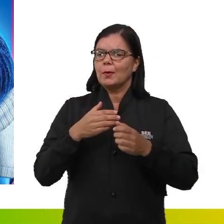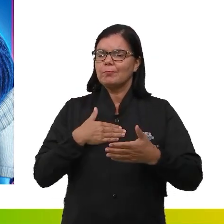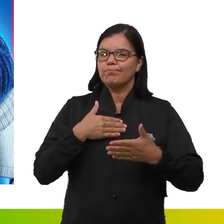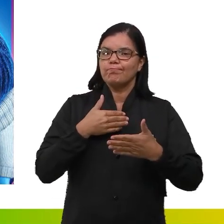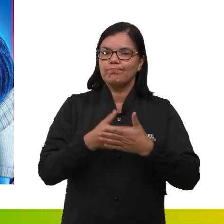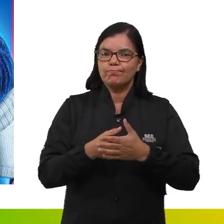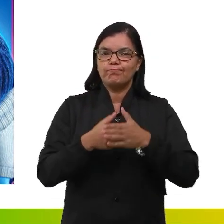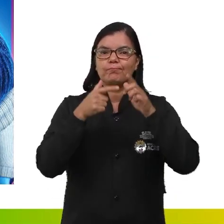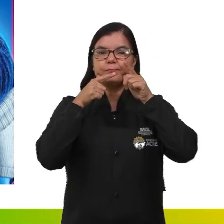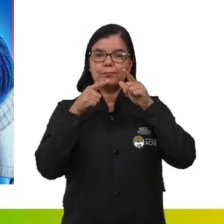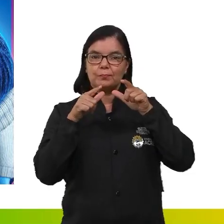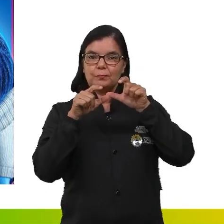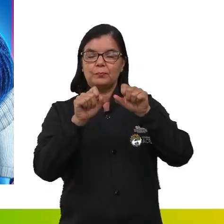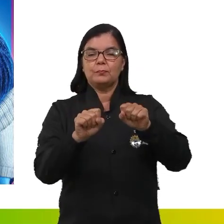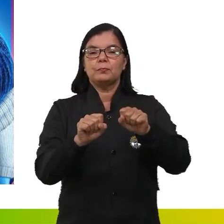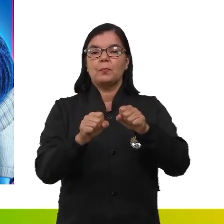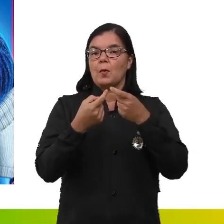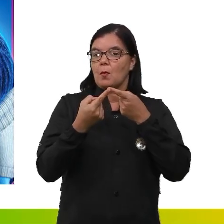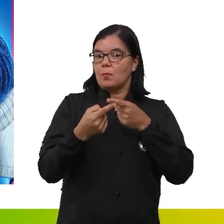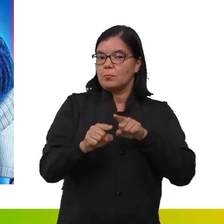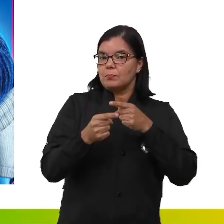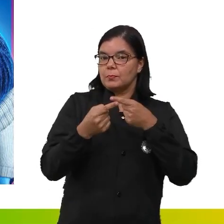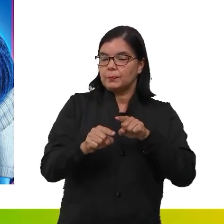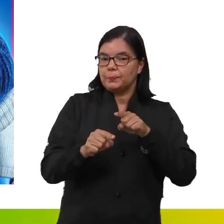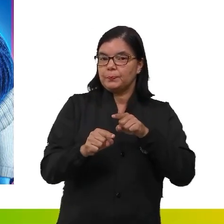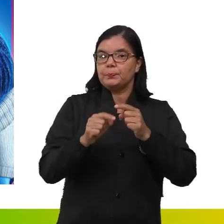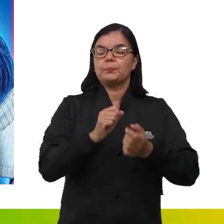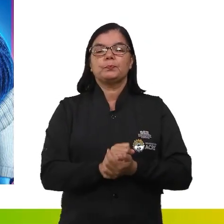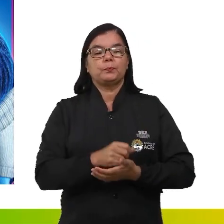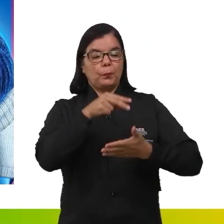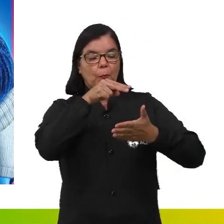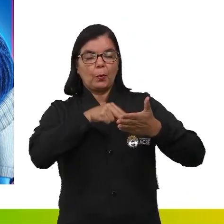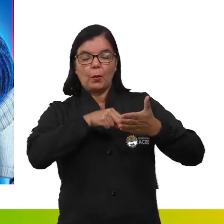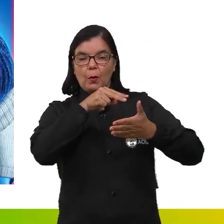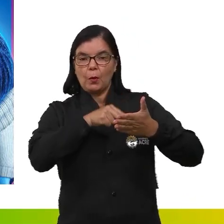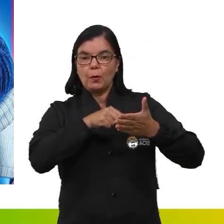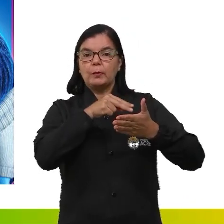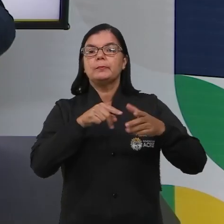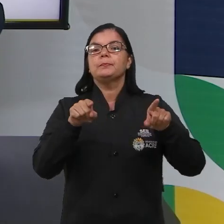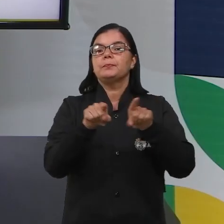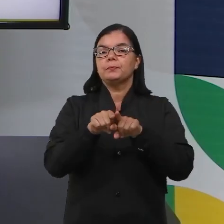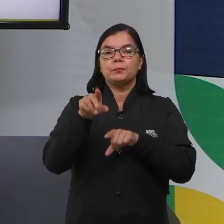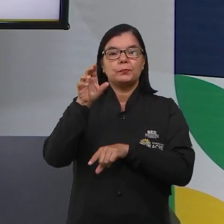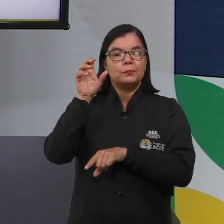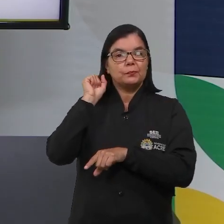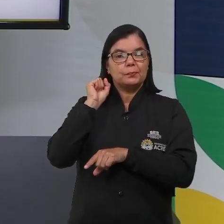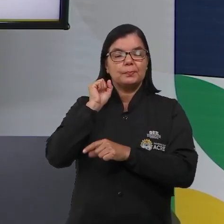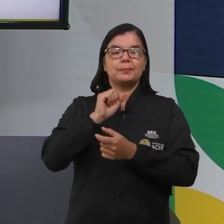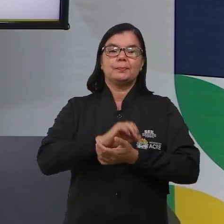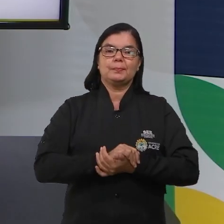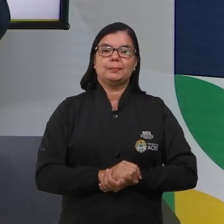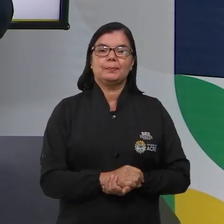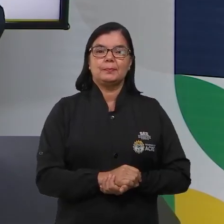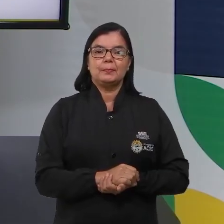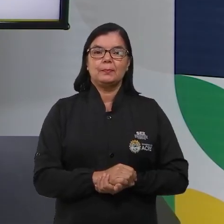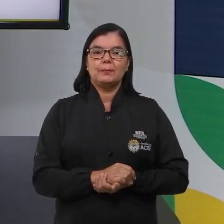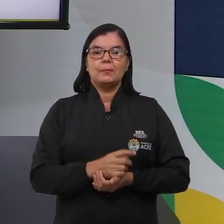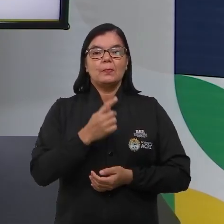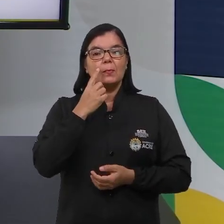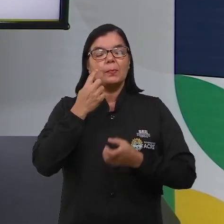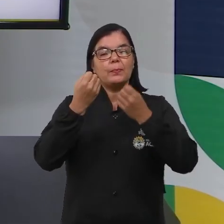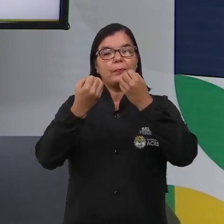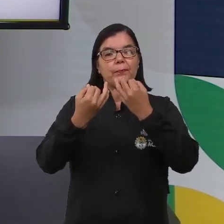é o impacto que a linguagem provoca no leitor e ouvinte. Então, volta aqui para a professora. Quando